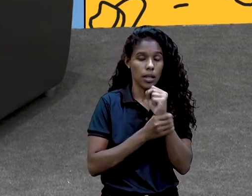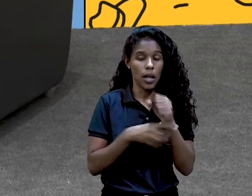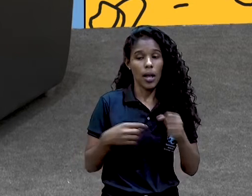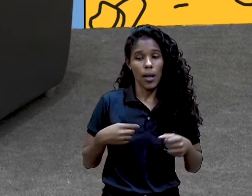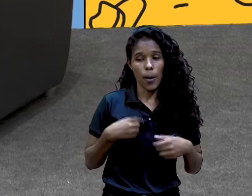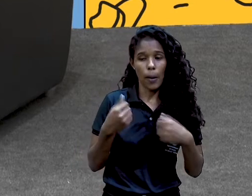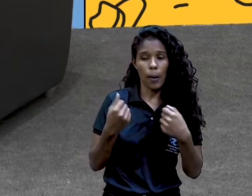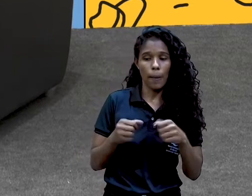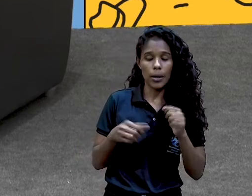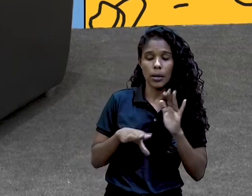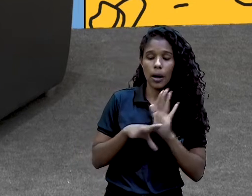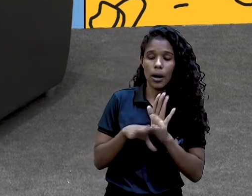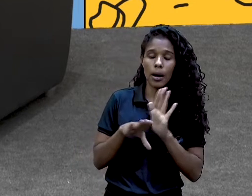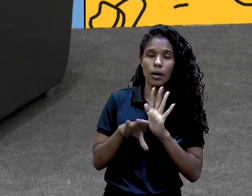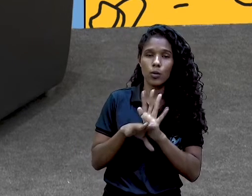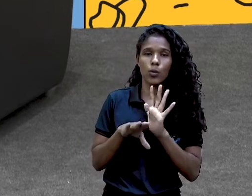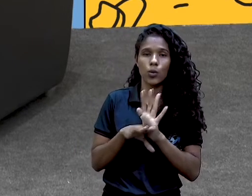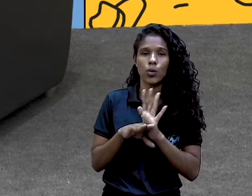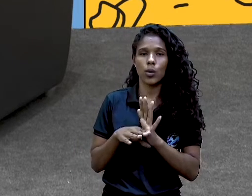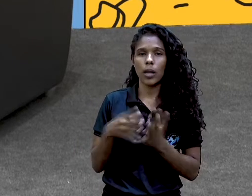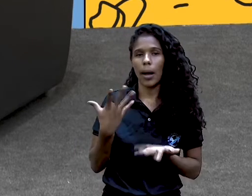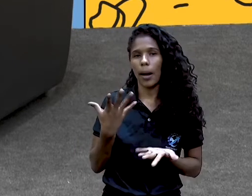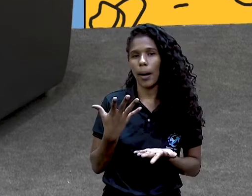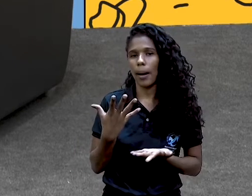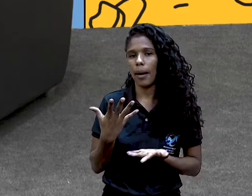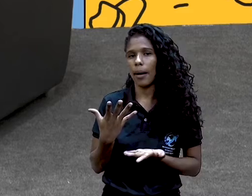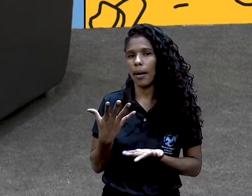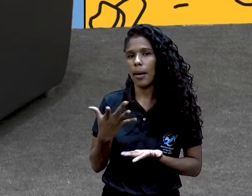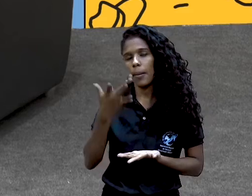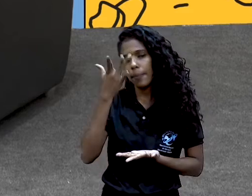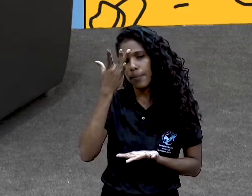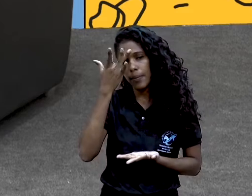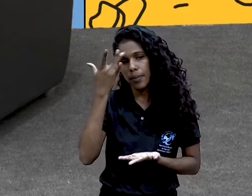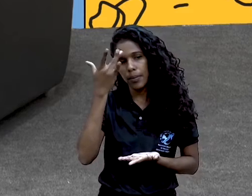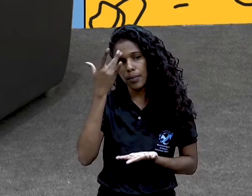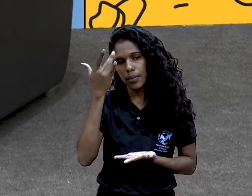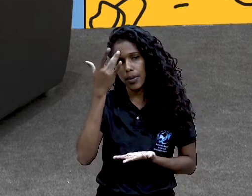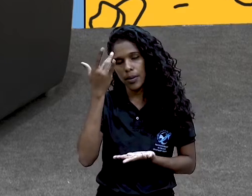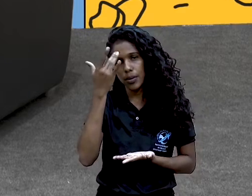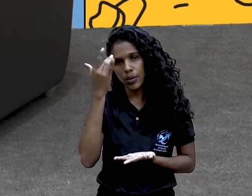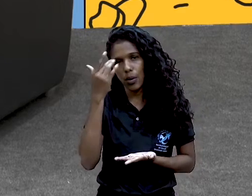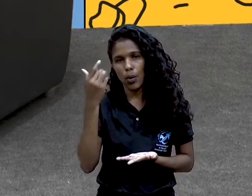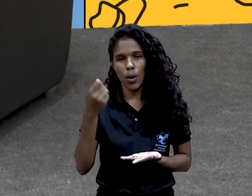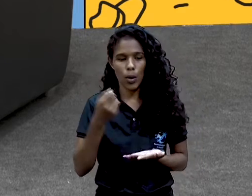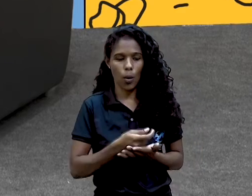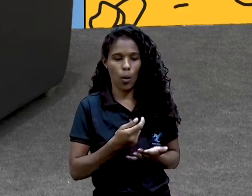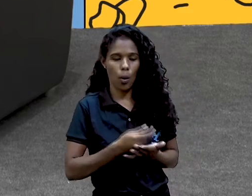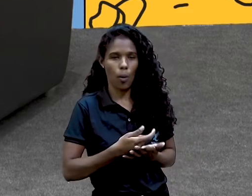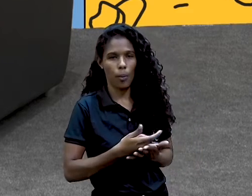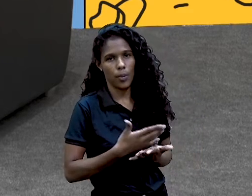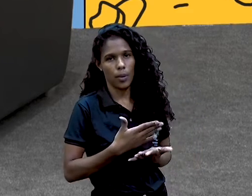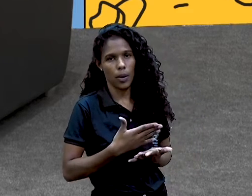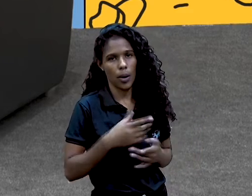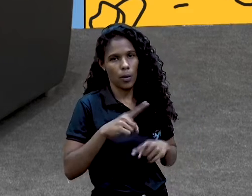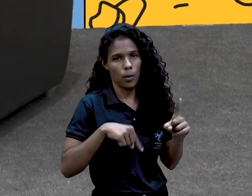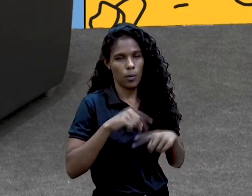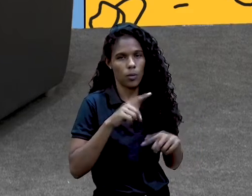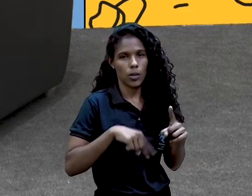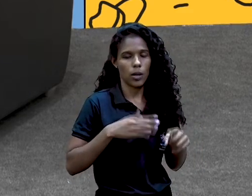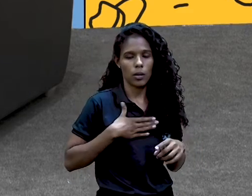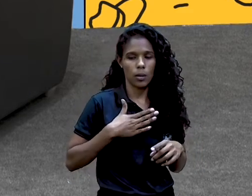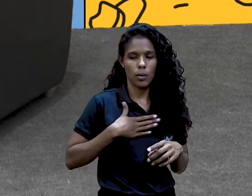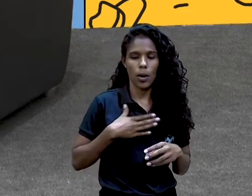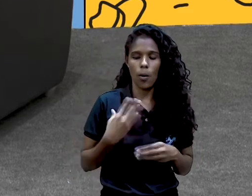maneira positiva, que ele não se sinta lesado. Eu já vendi pulseira online. Você então é empreendedora. Nesse caso, você é empreendedora